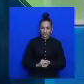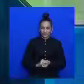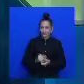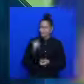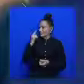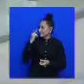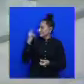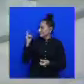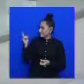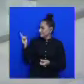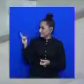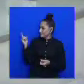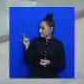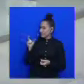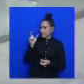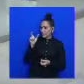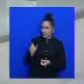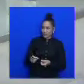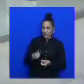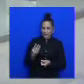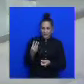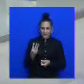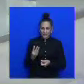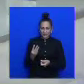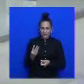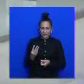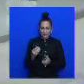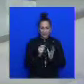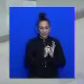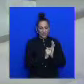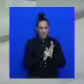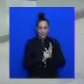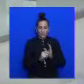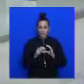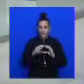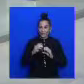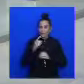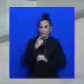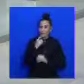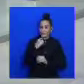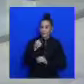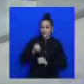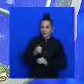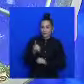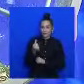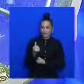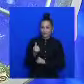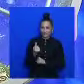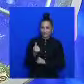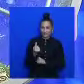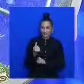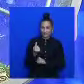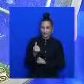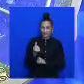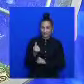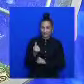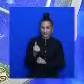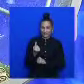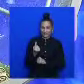E já temos a bola para a coluna 3. Anote aí, bola vermelha número 1.